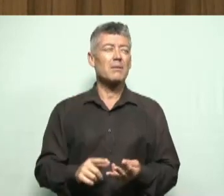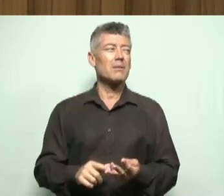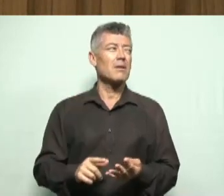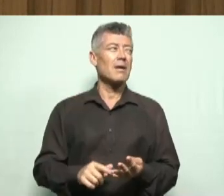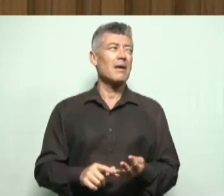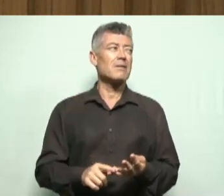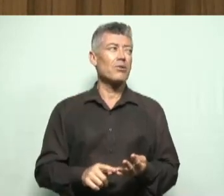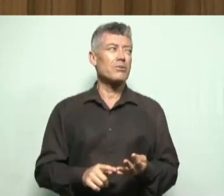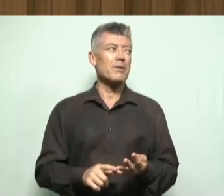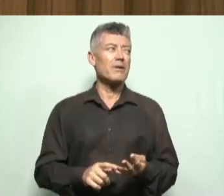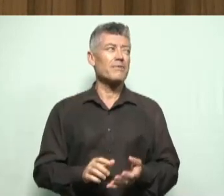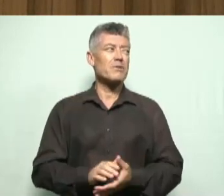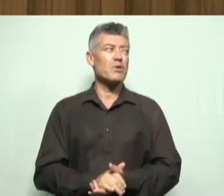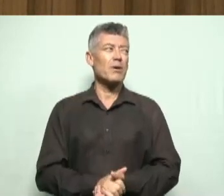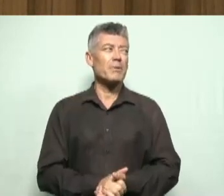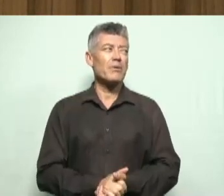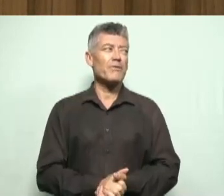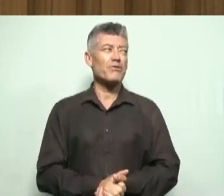Presente. Robson Carvalho.